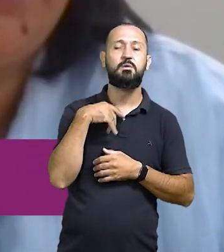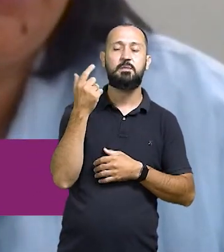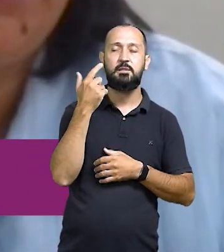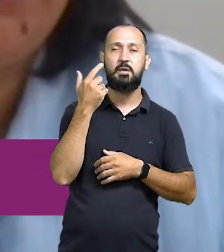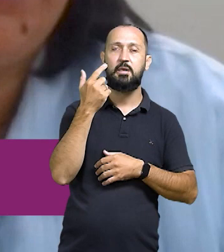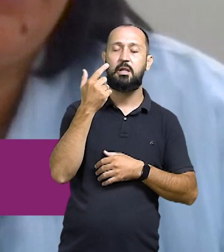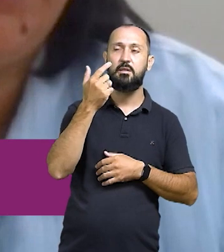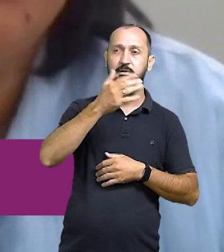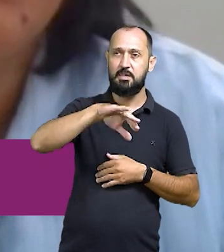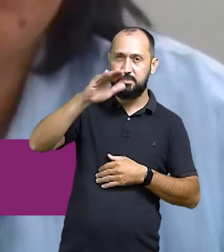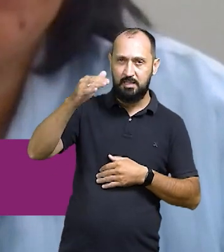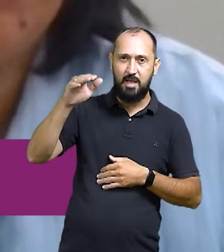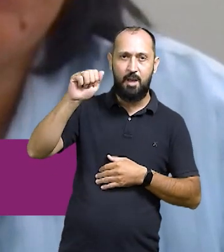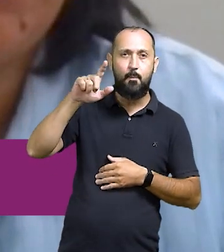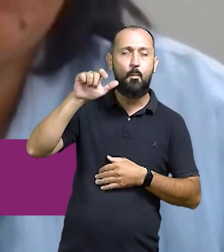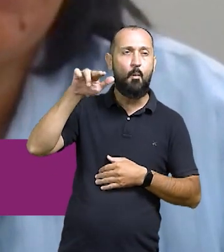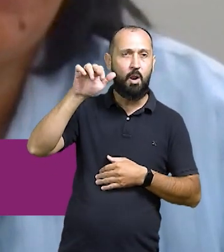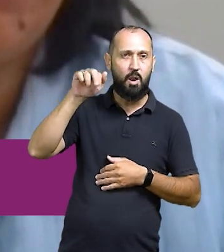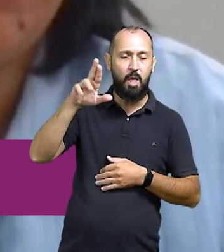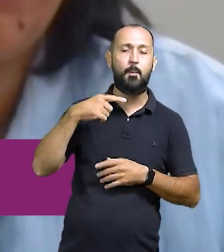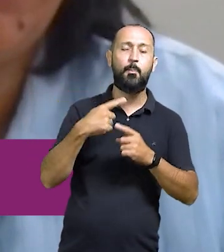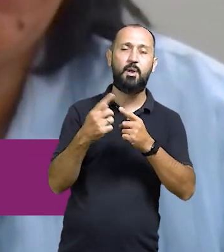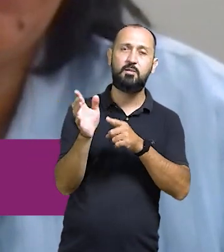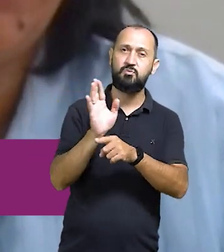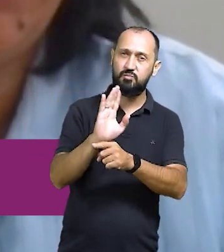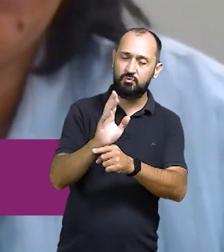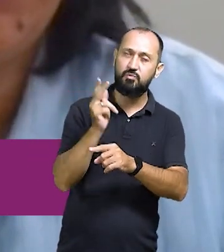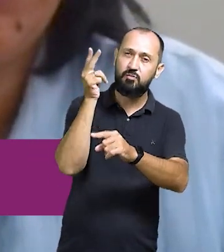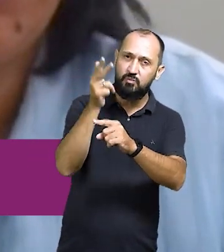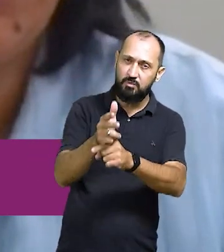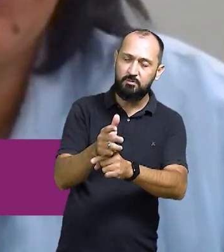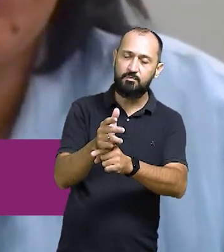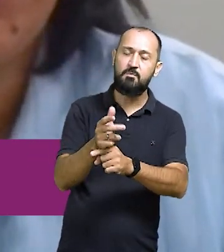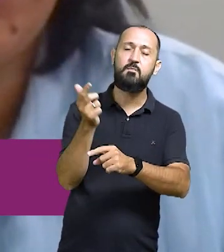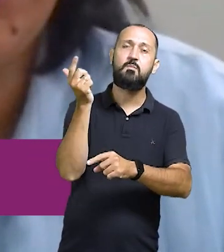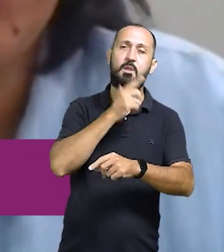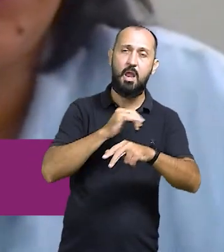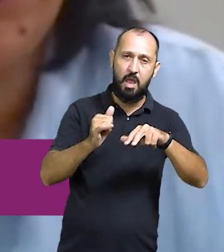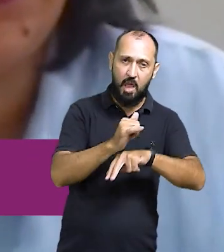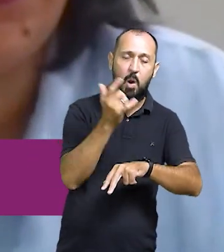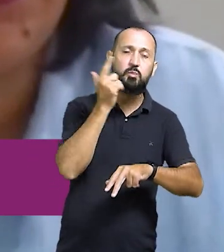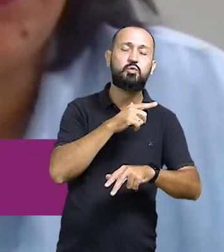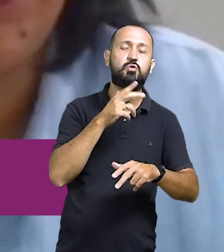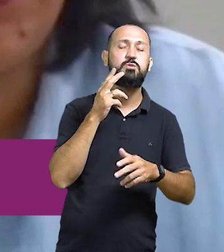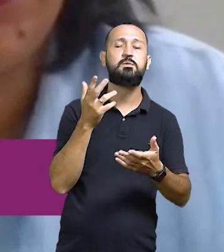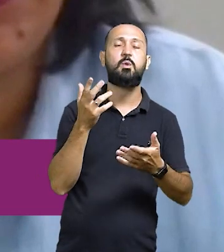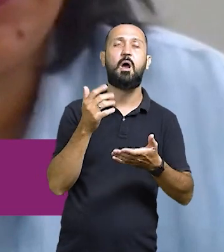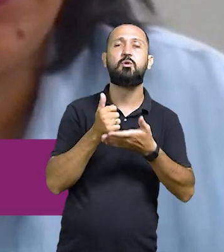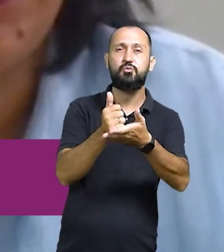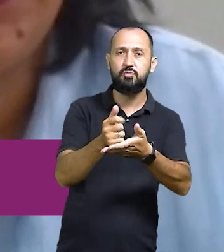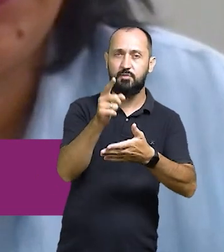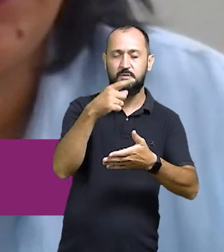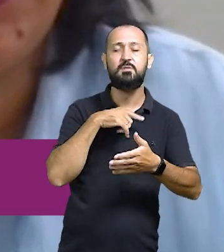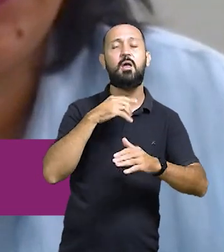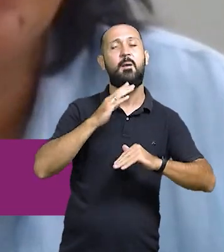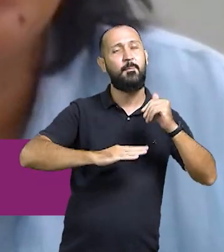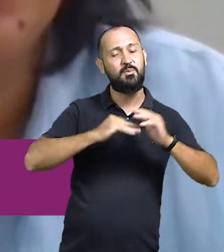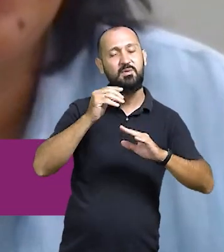que é silenciada dentro da política, enquanto uma mulher for desrespeitada pelo fato de ser mulher, enquanto houver uma mulher que não